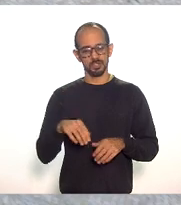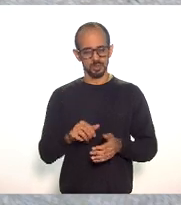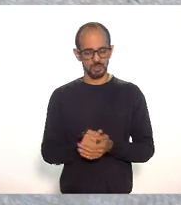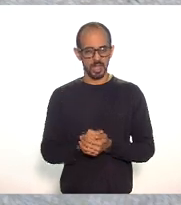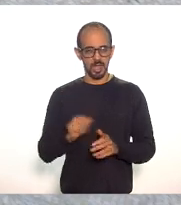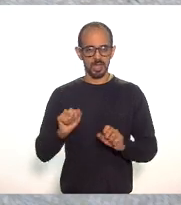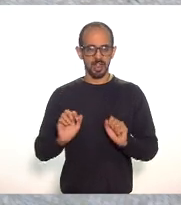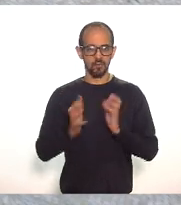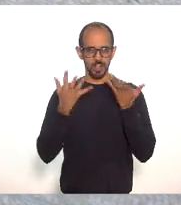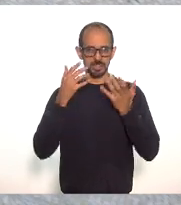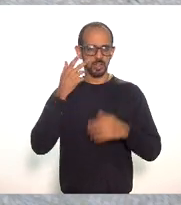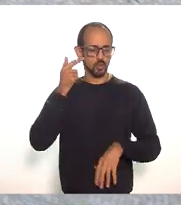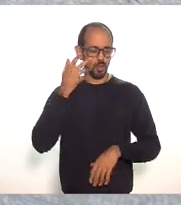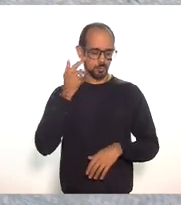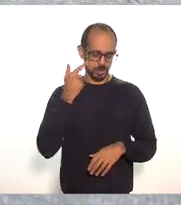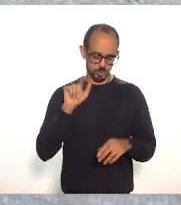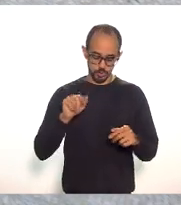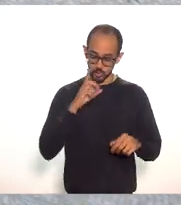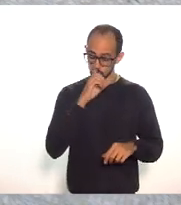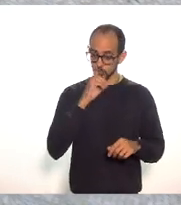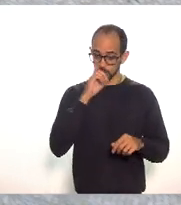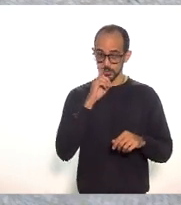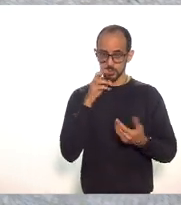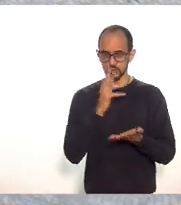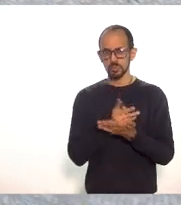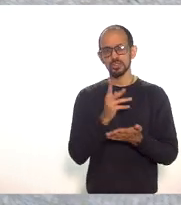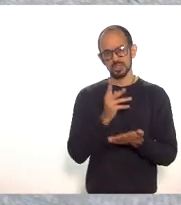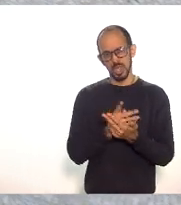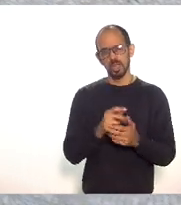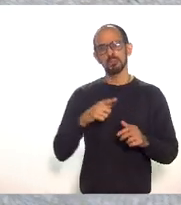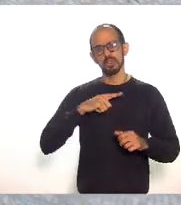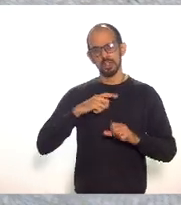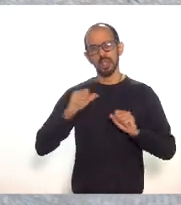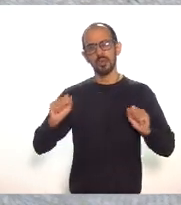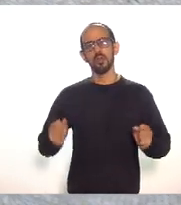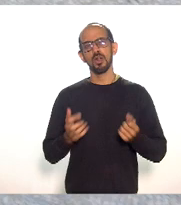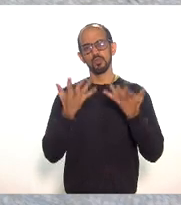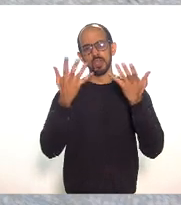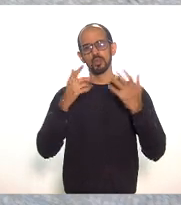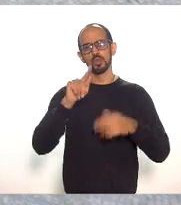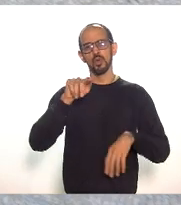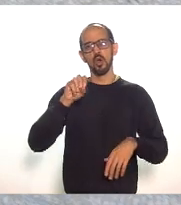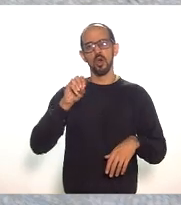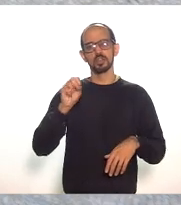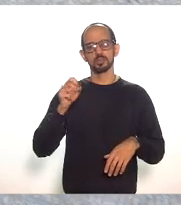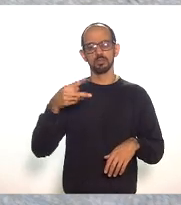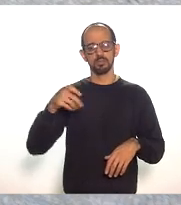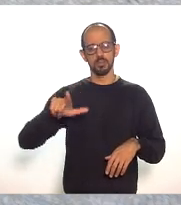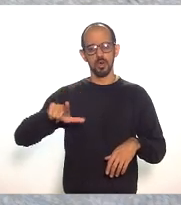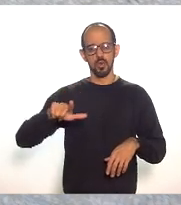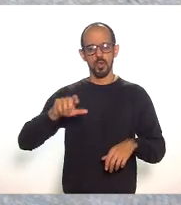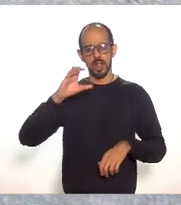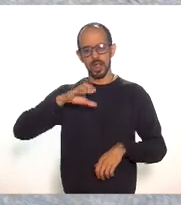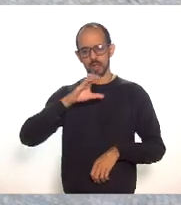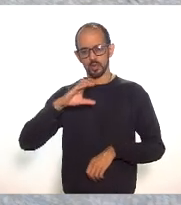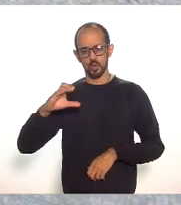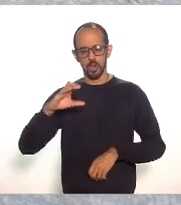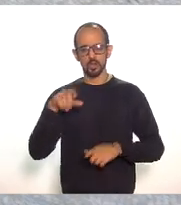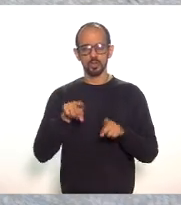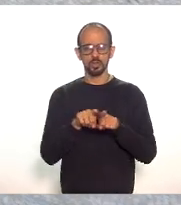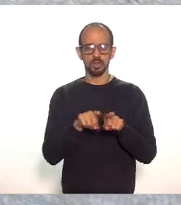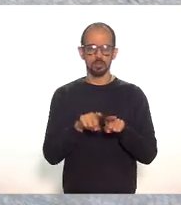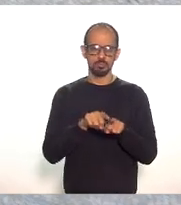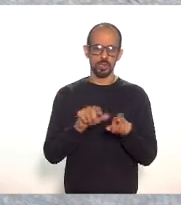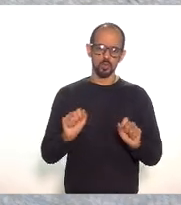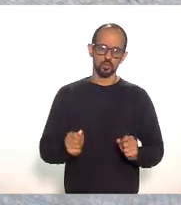Tomate. E no domingo, sempre teve um evento gospel católico e também um grande show gratuito. E se